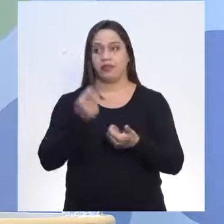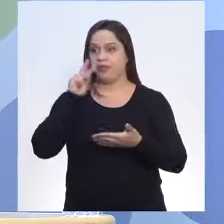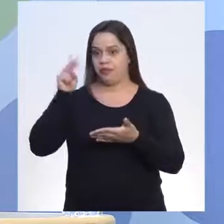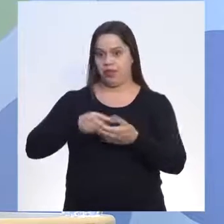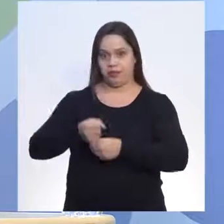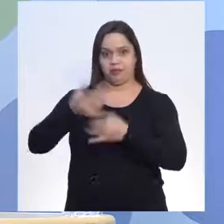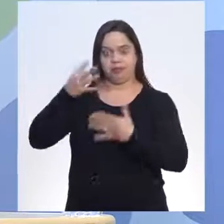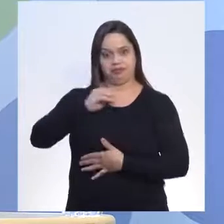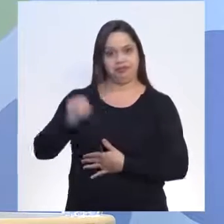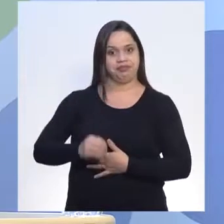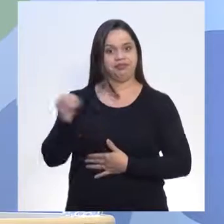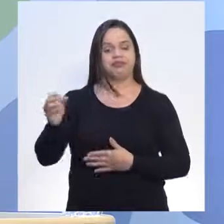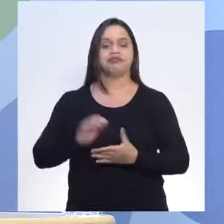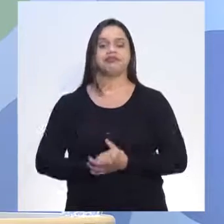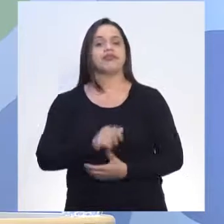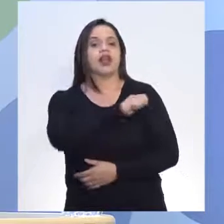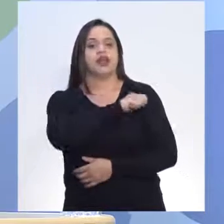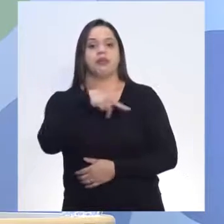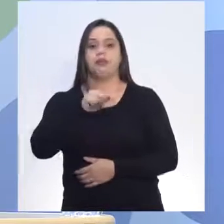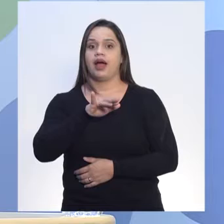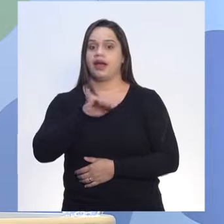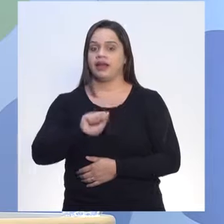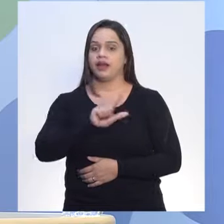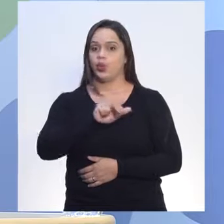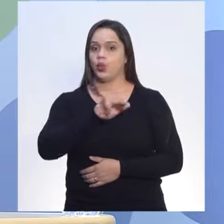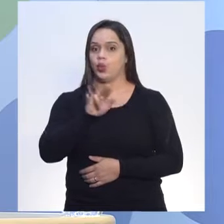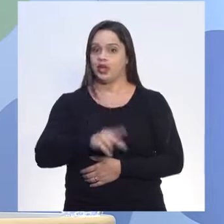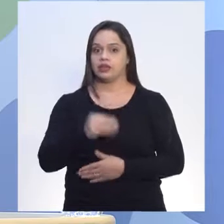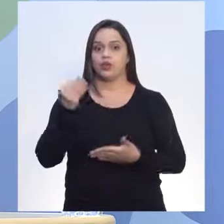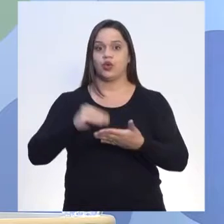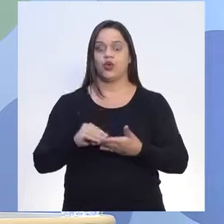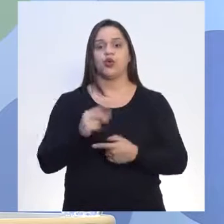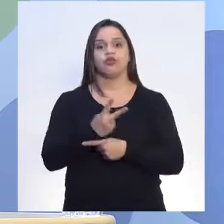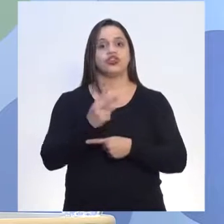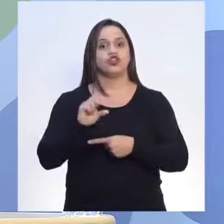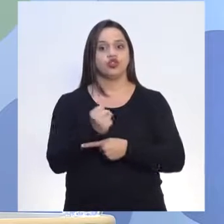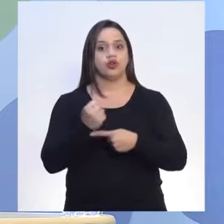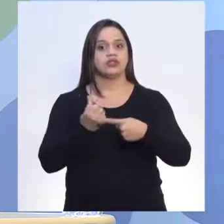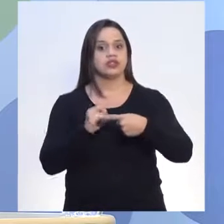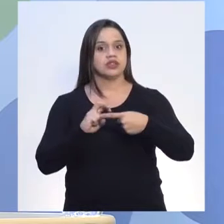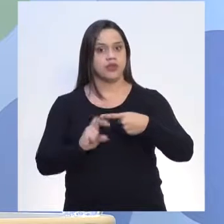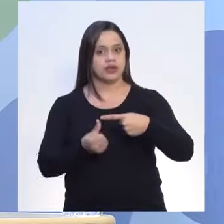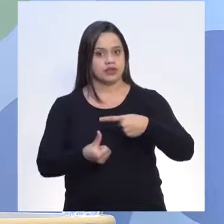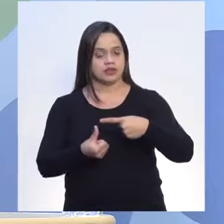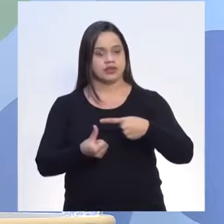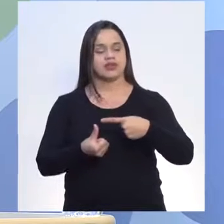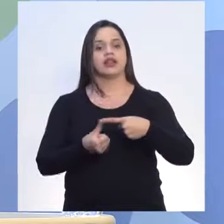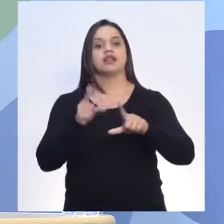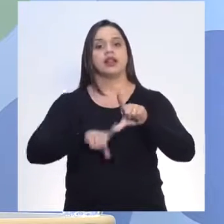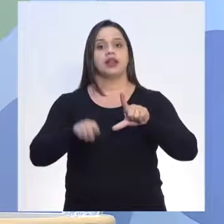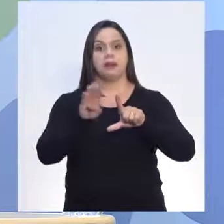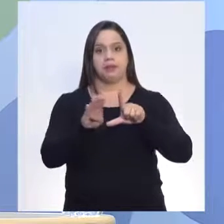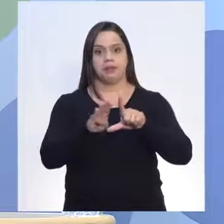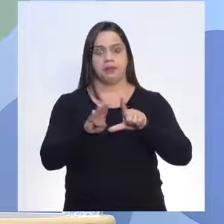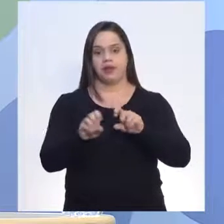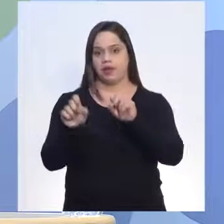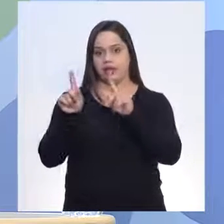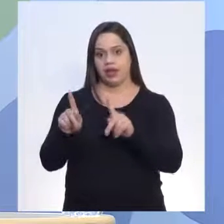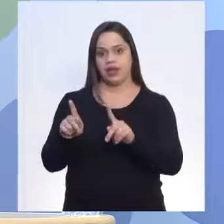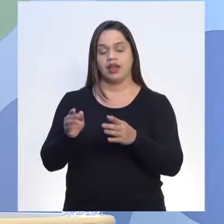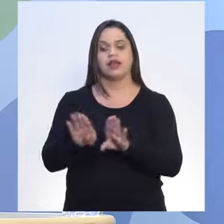ela? A Maria Luísa colocou 28 sobre 56 na letra B, ok?